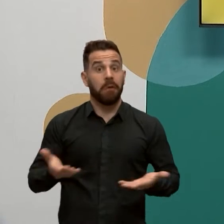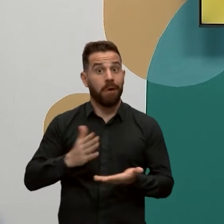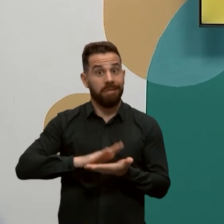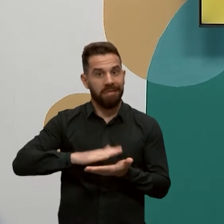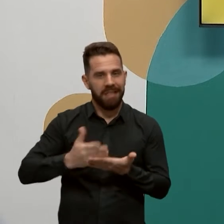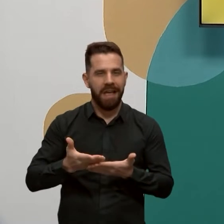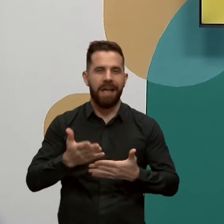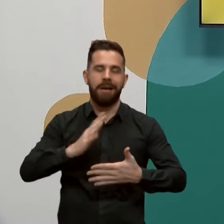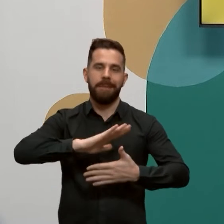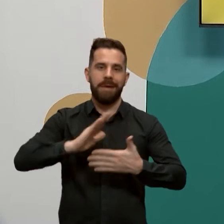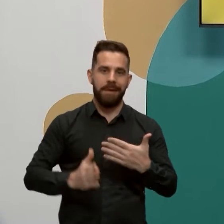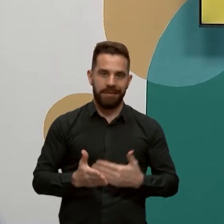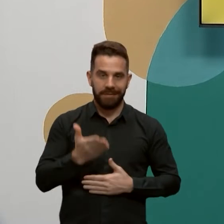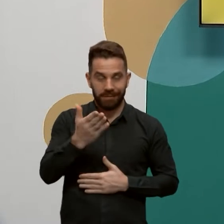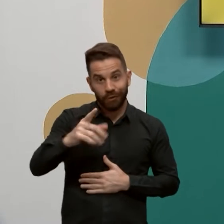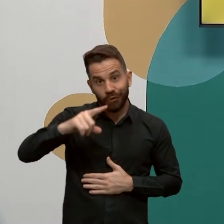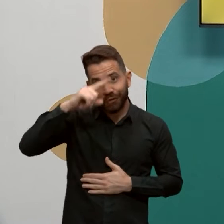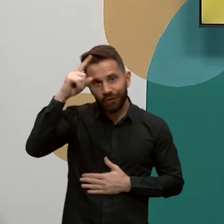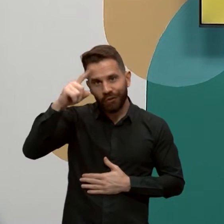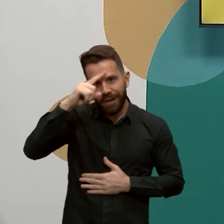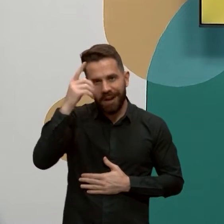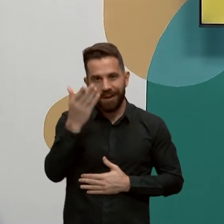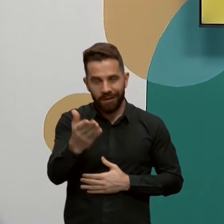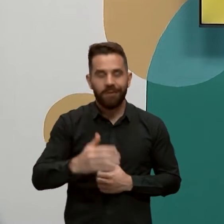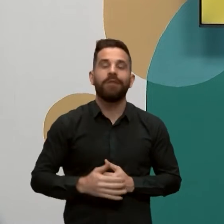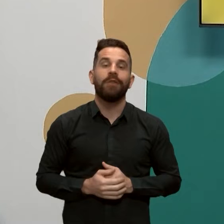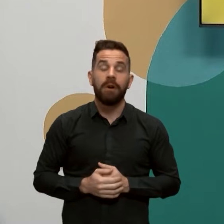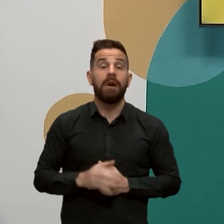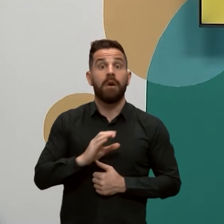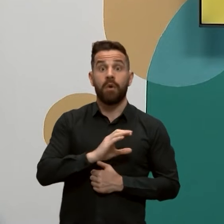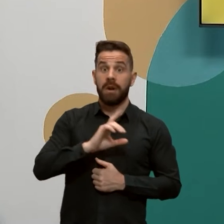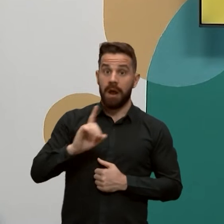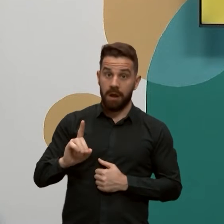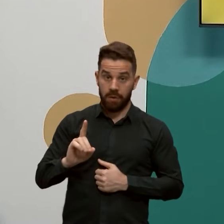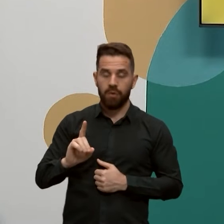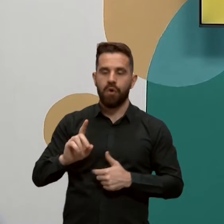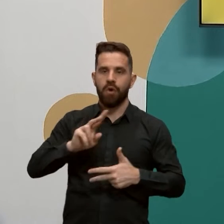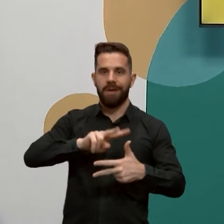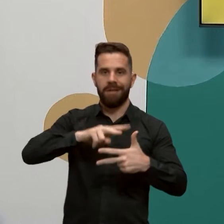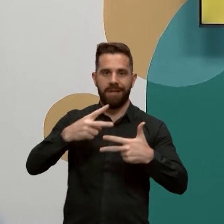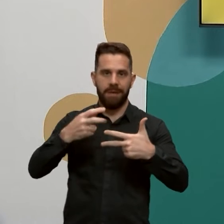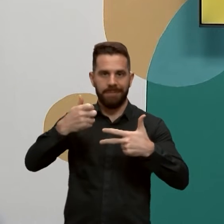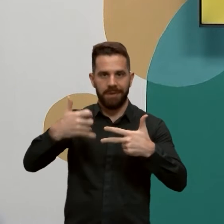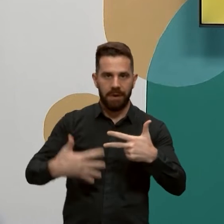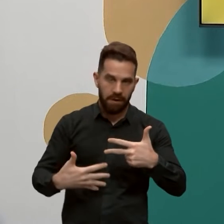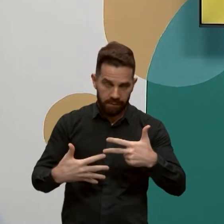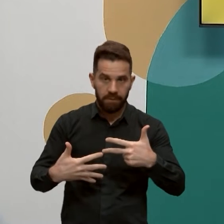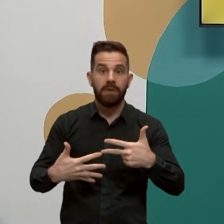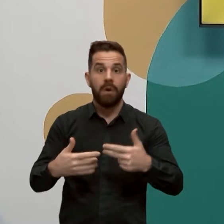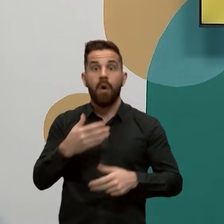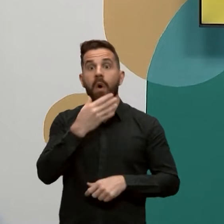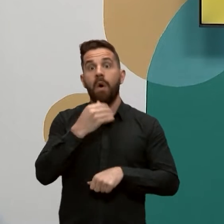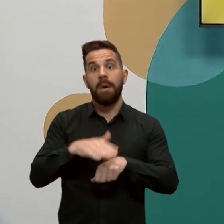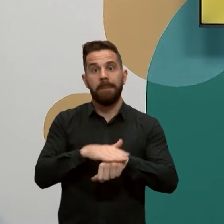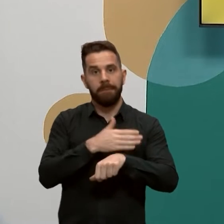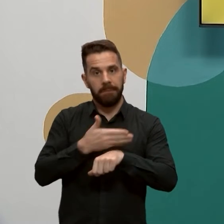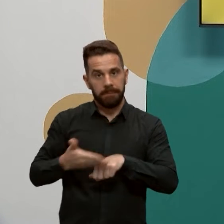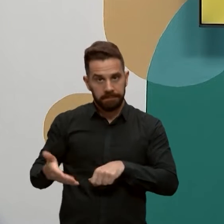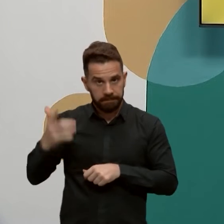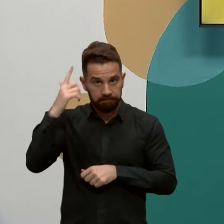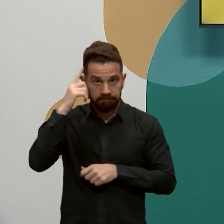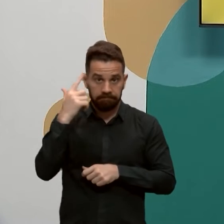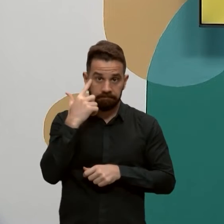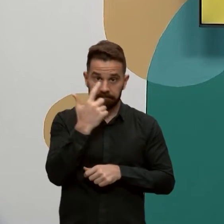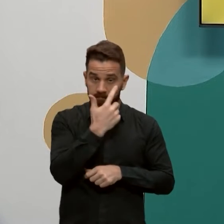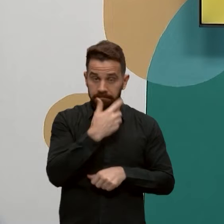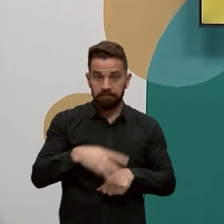Libras é o Diego Barbosa. O professor é coordenador do Labitave, ele é um homem de pele clara, cabelos e olhos castanhos